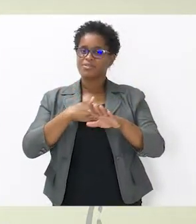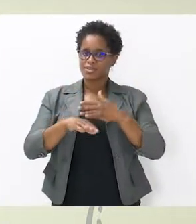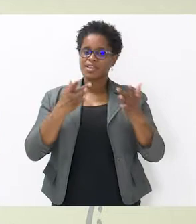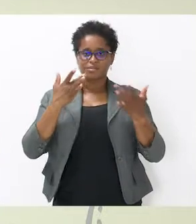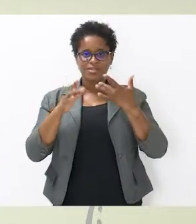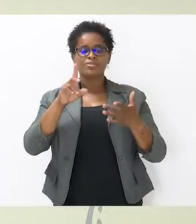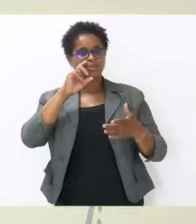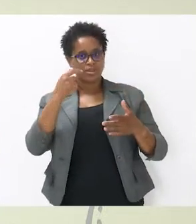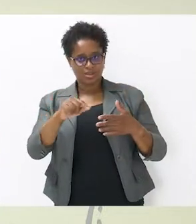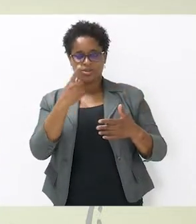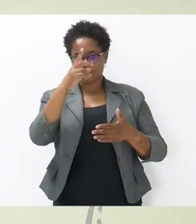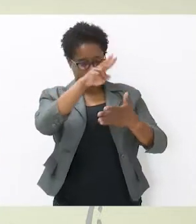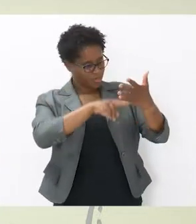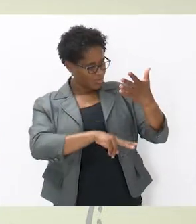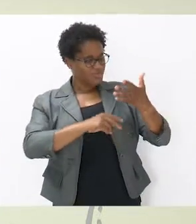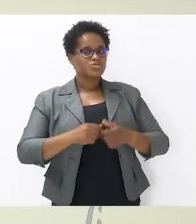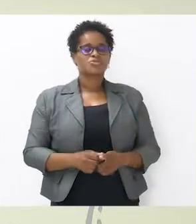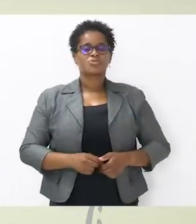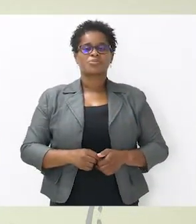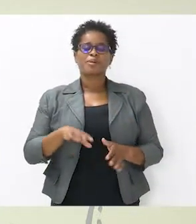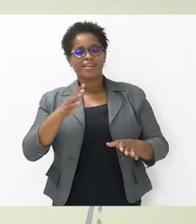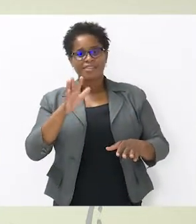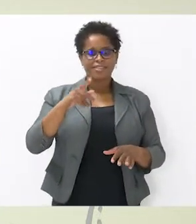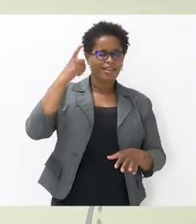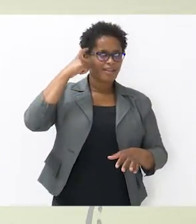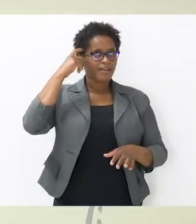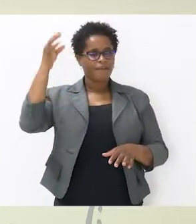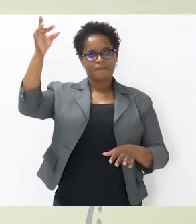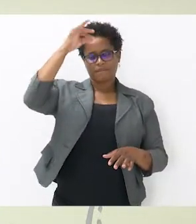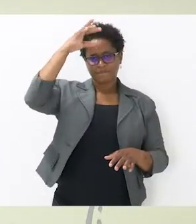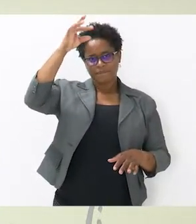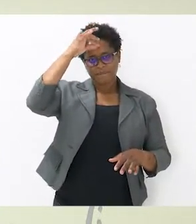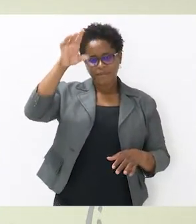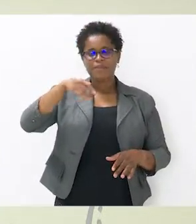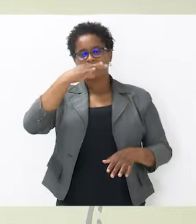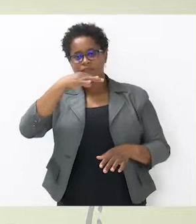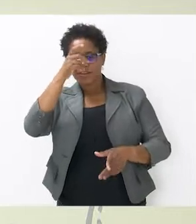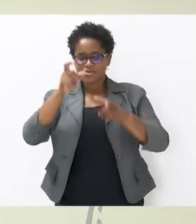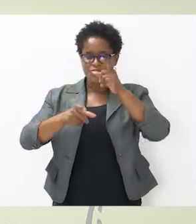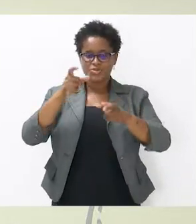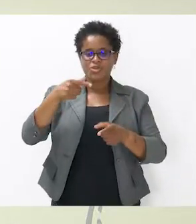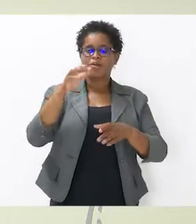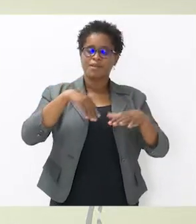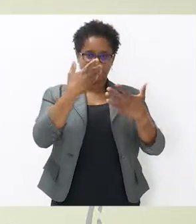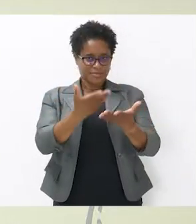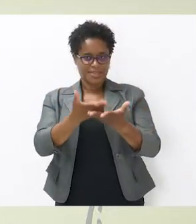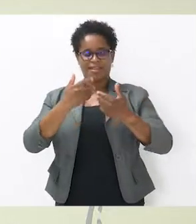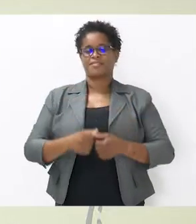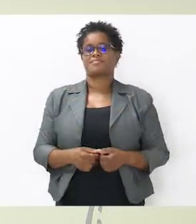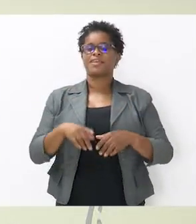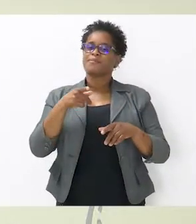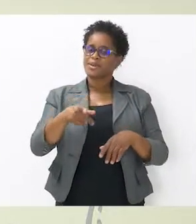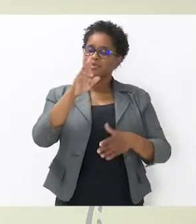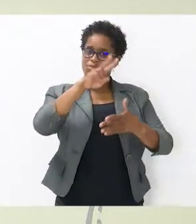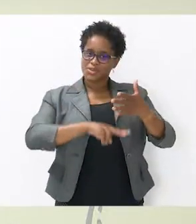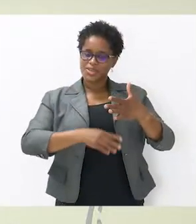vocês seguramente tinham um texto para tentar decorar as falas das personagens, para fazerem a representação. É para